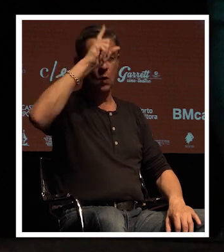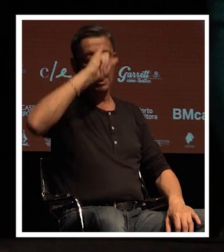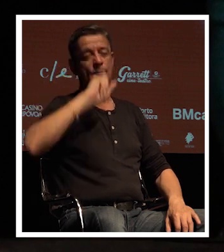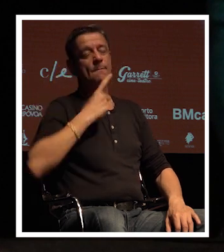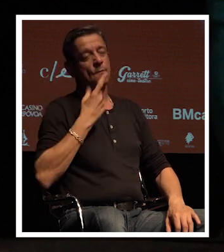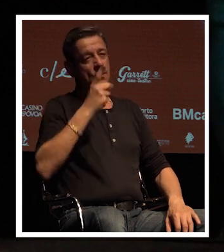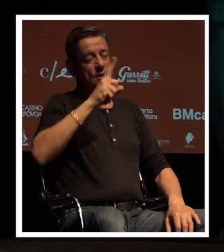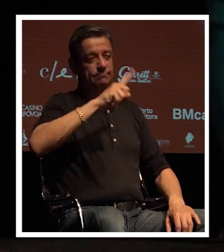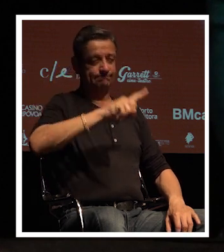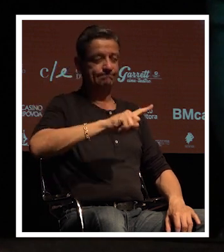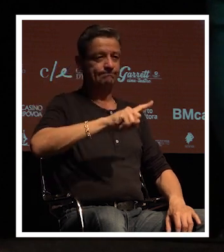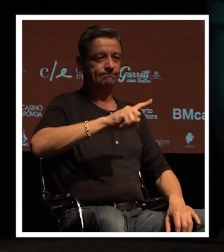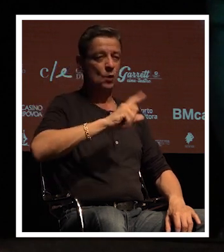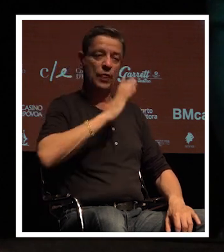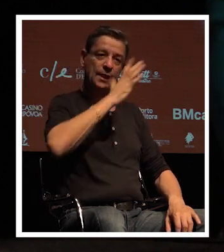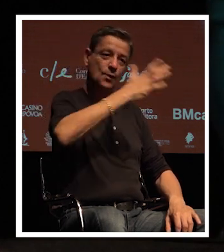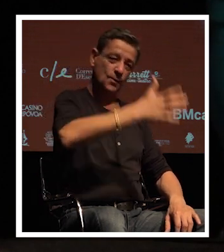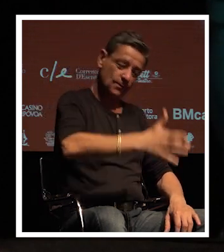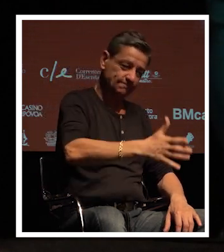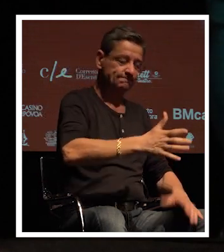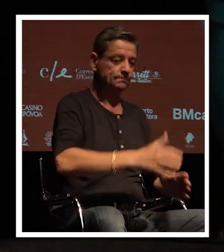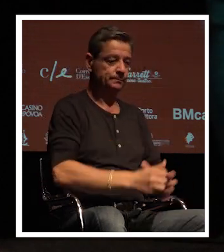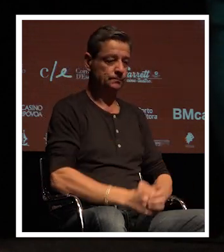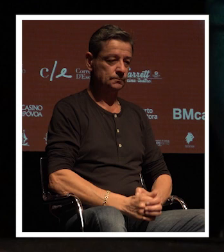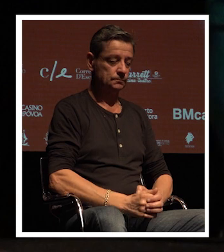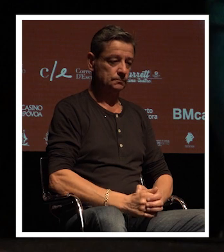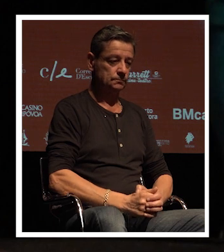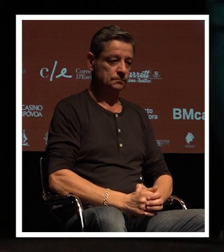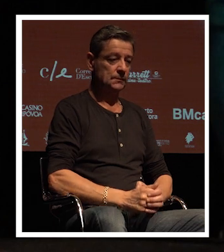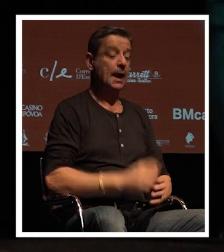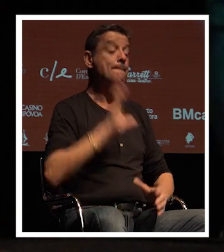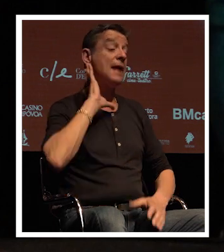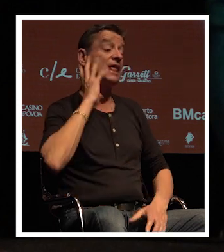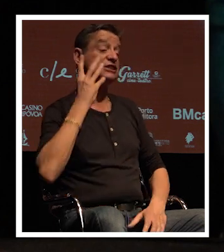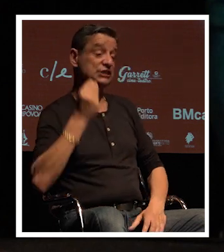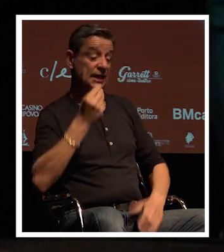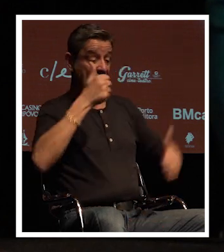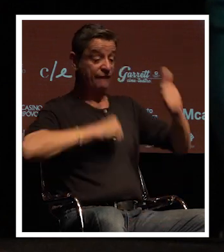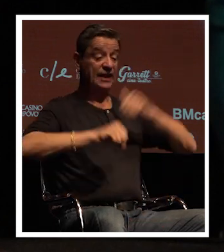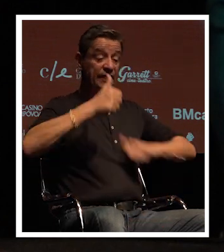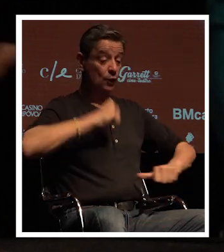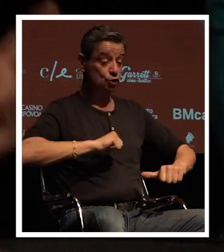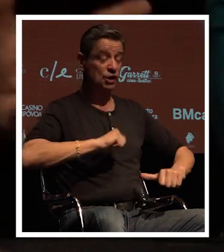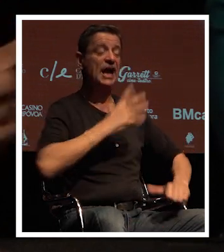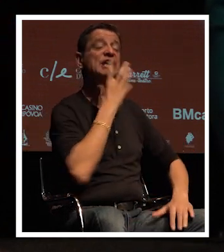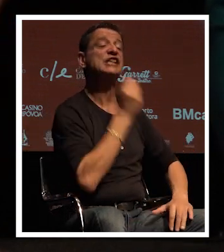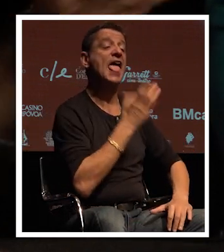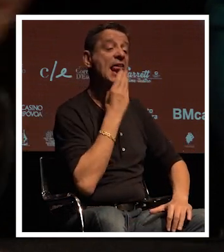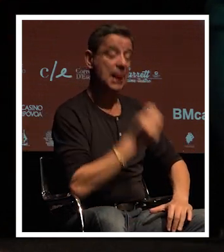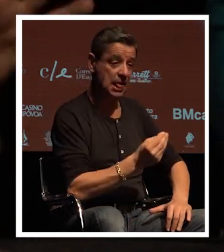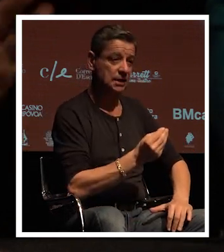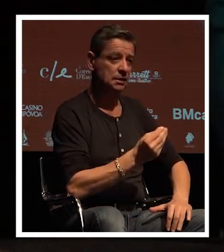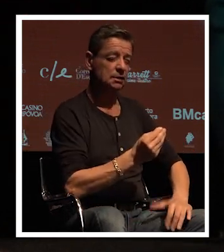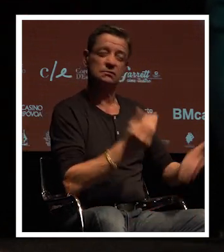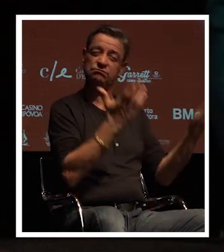digo h h h há mortes na Palestina há feridos em Israel e e não é à toa que há mortes na